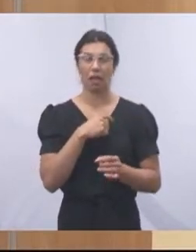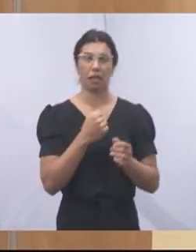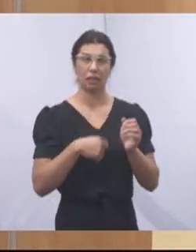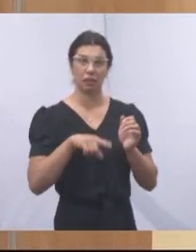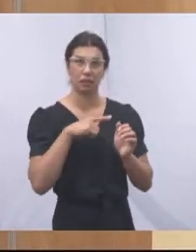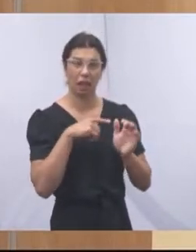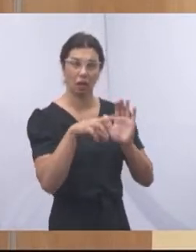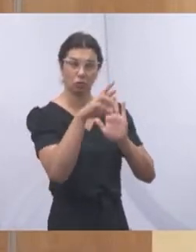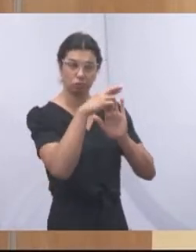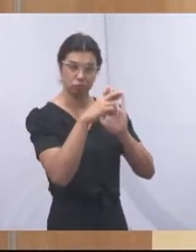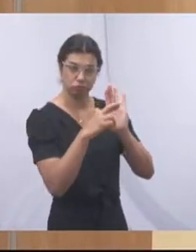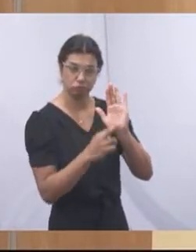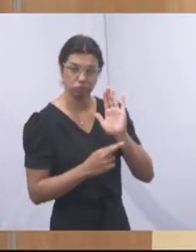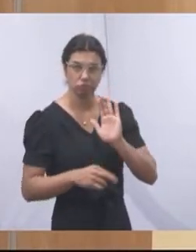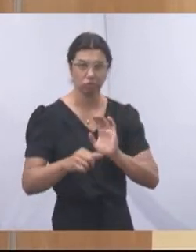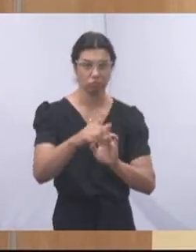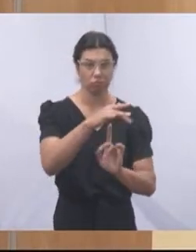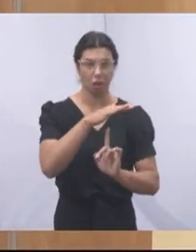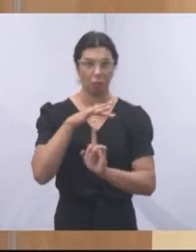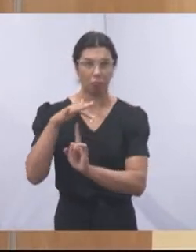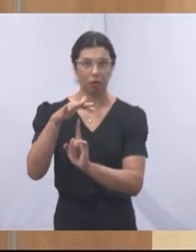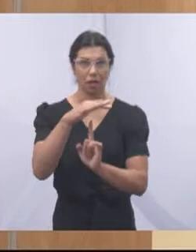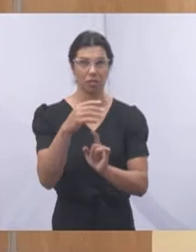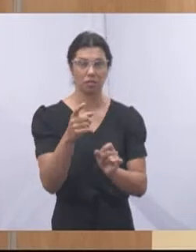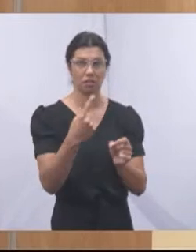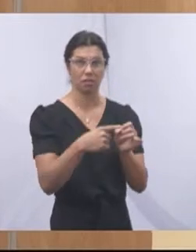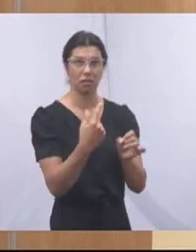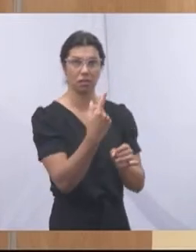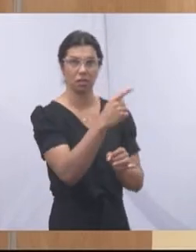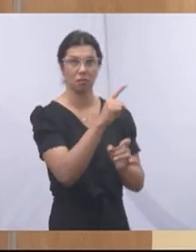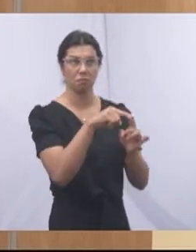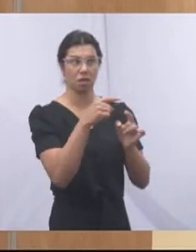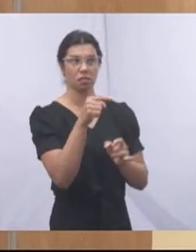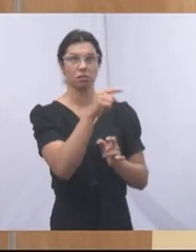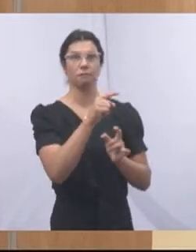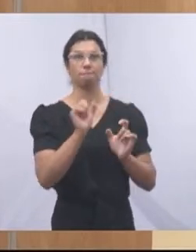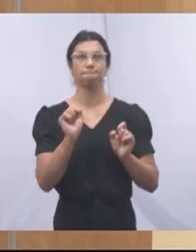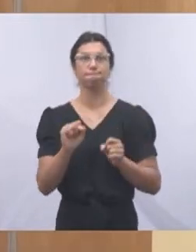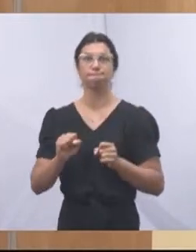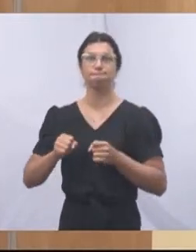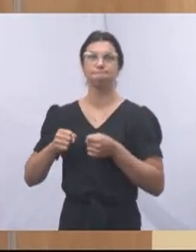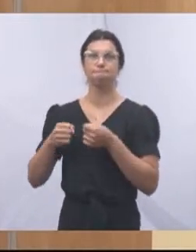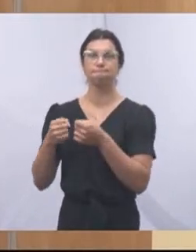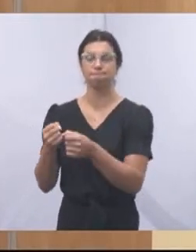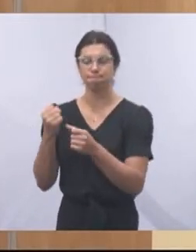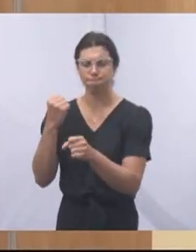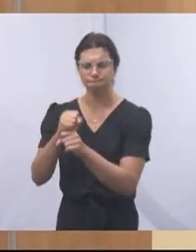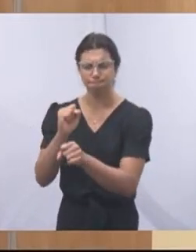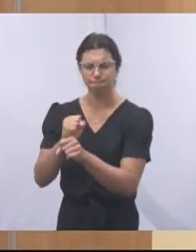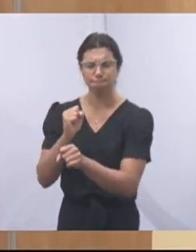tem o cronograma da manutenção das praças. O Daniel foi lá e montou lá tudo.